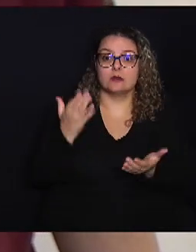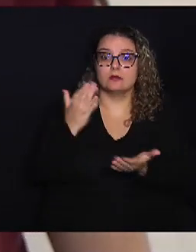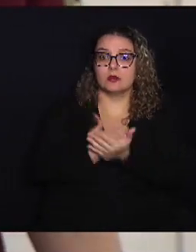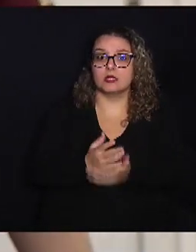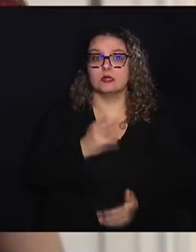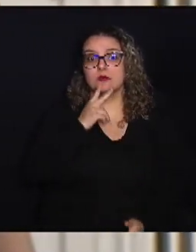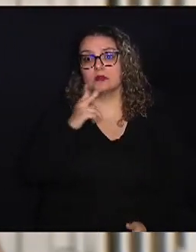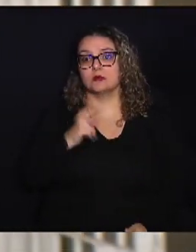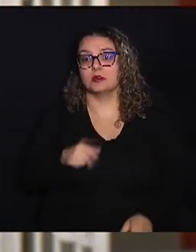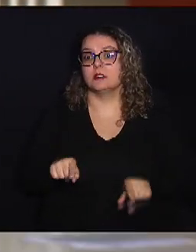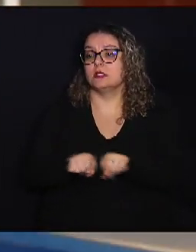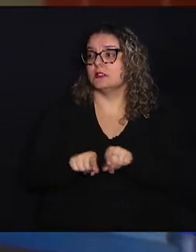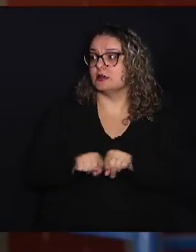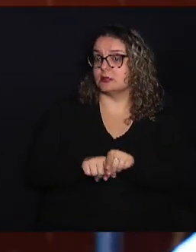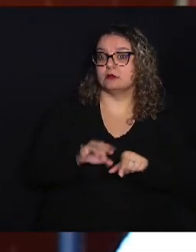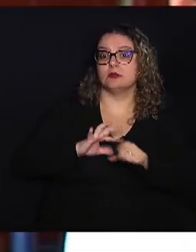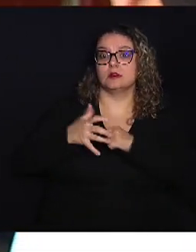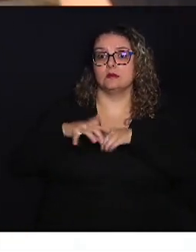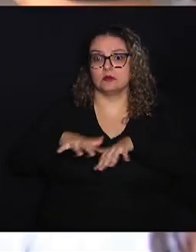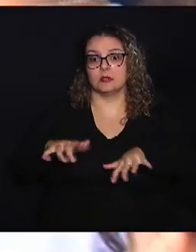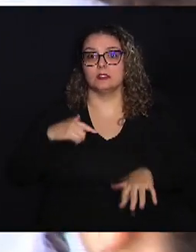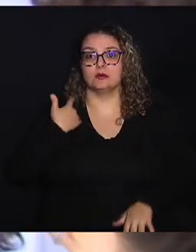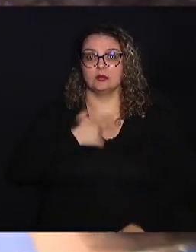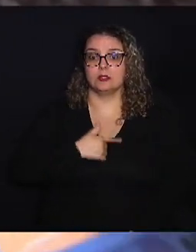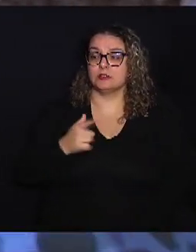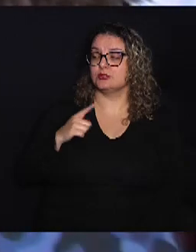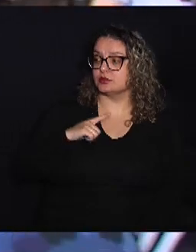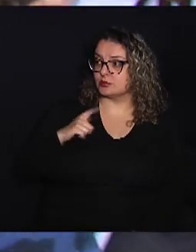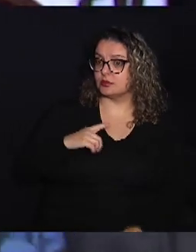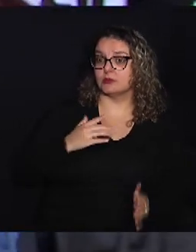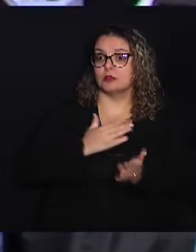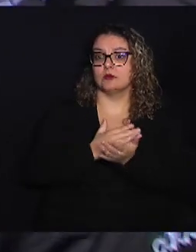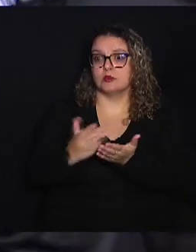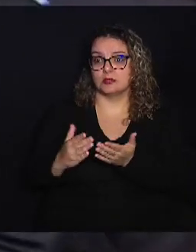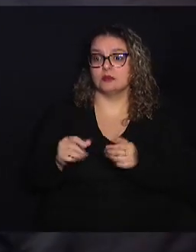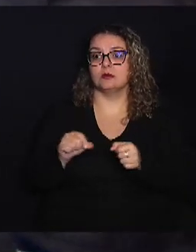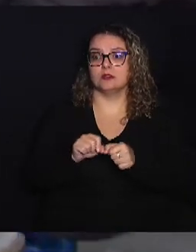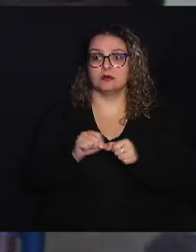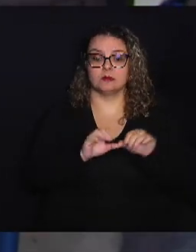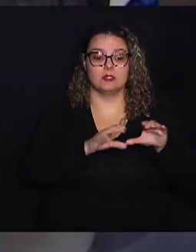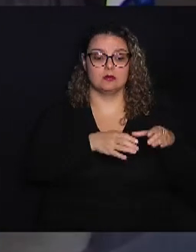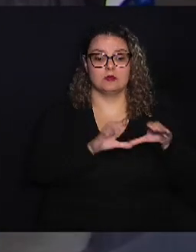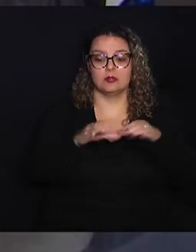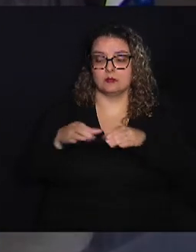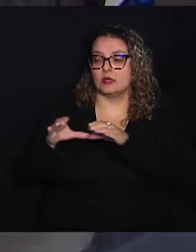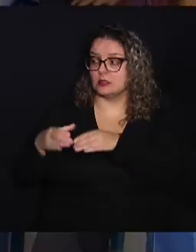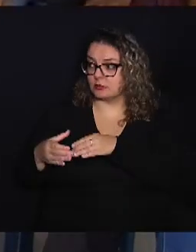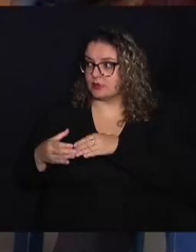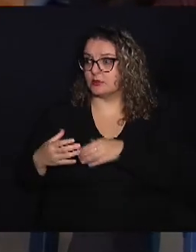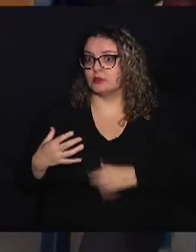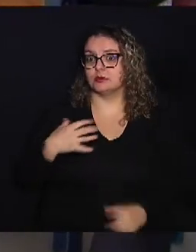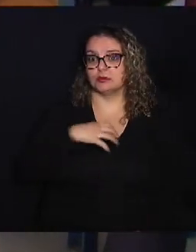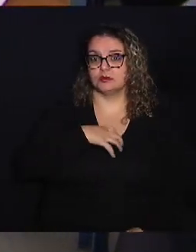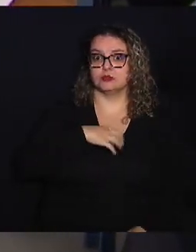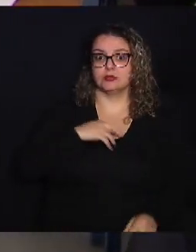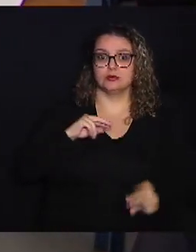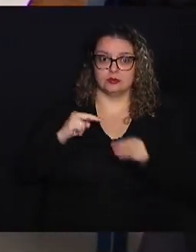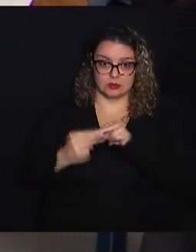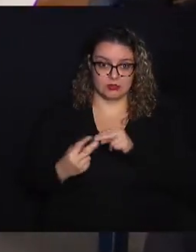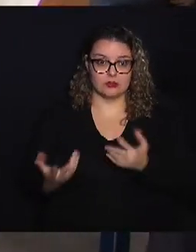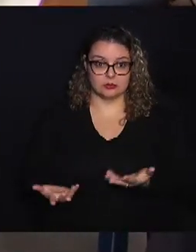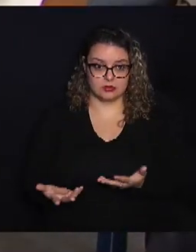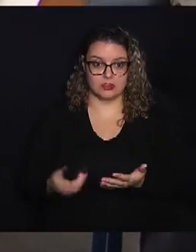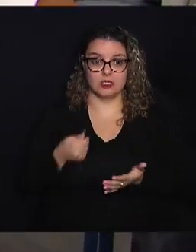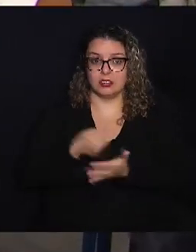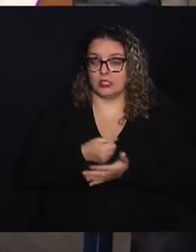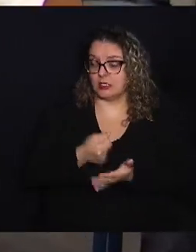E também, com a pandemia, a gente começou a fazer os grupos também, alguns grupos de forma virtual. Então, que